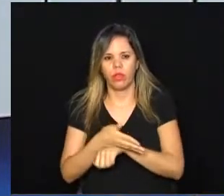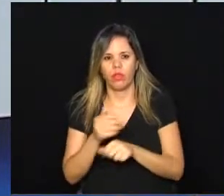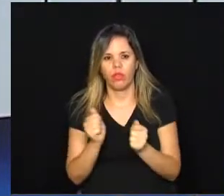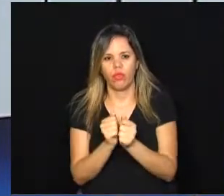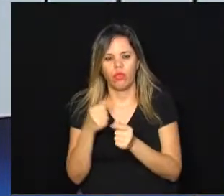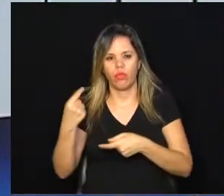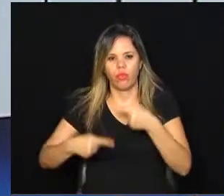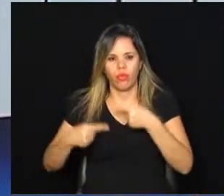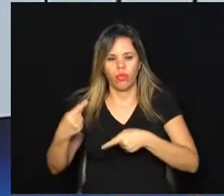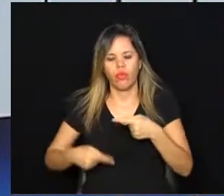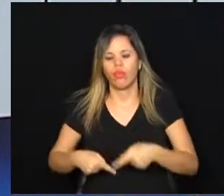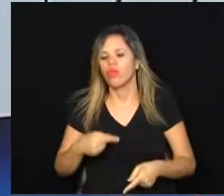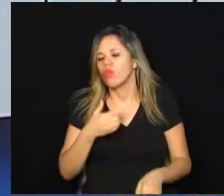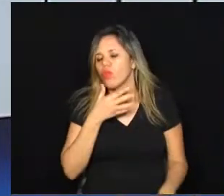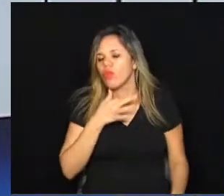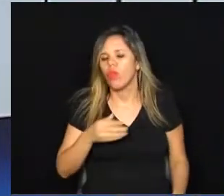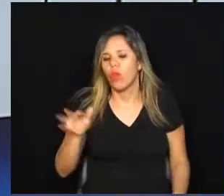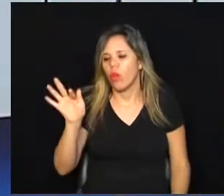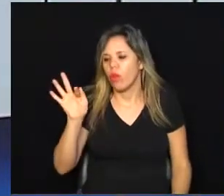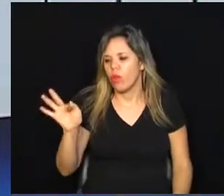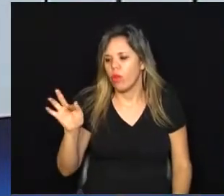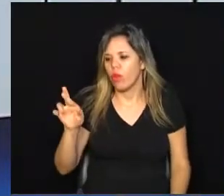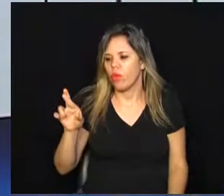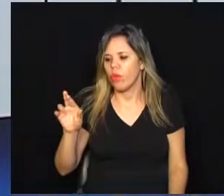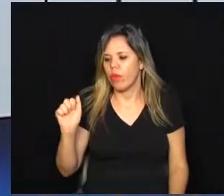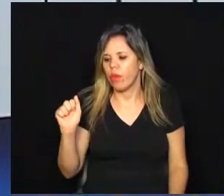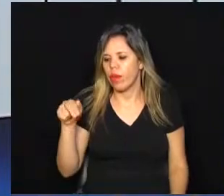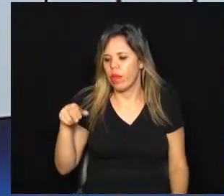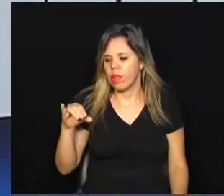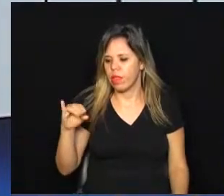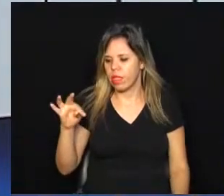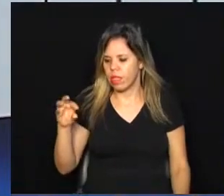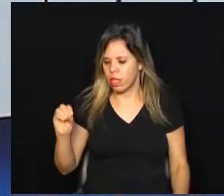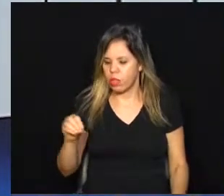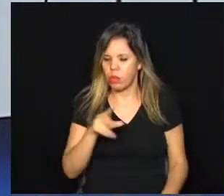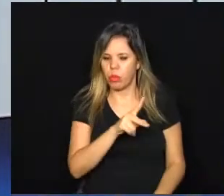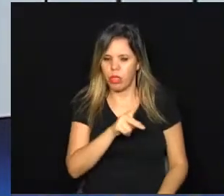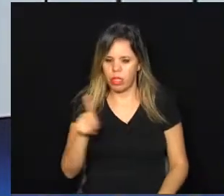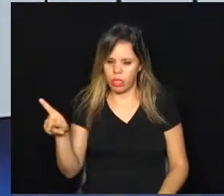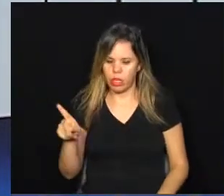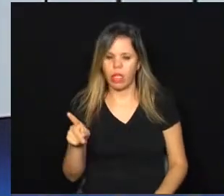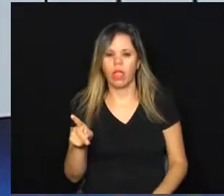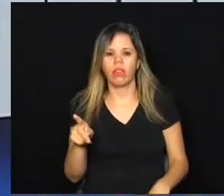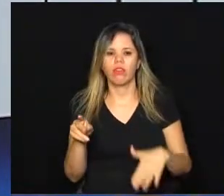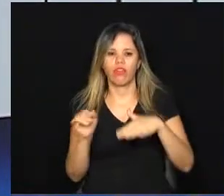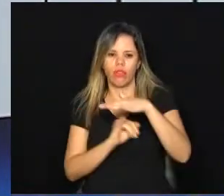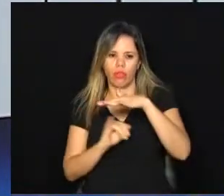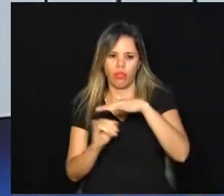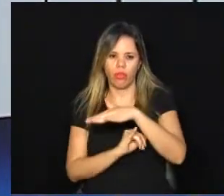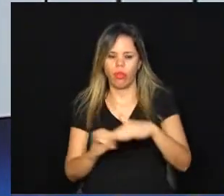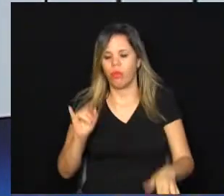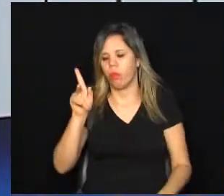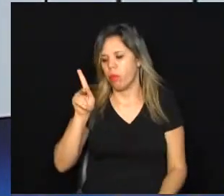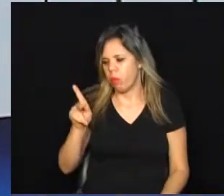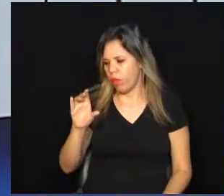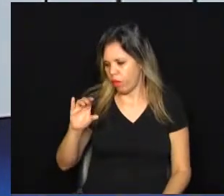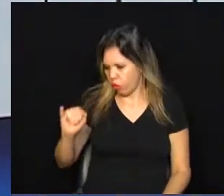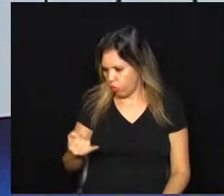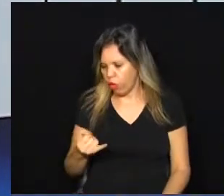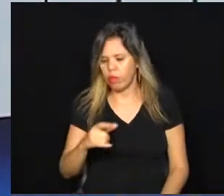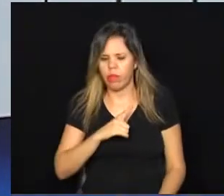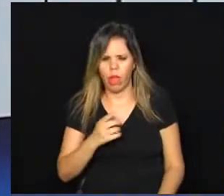debate o Francisco Laós, presidente do consórcio PCJ. E existe um novo Plano Nacional